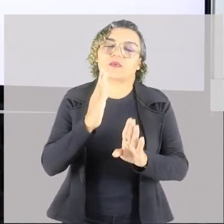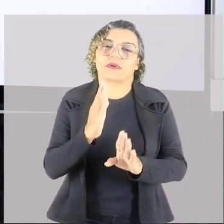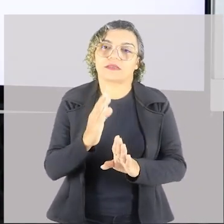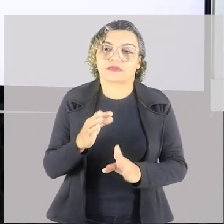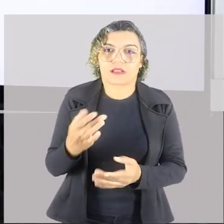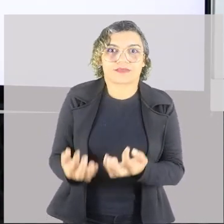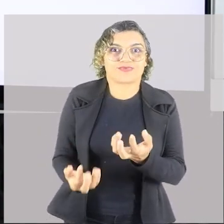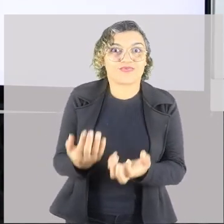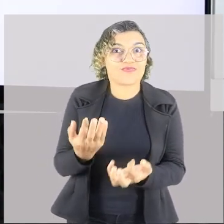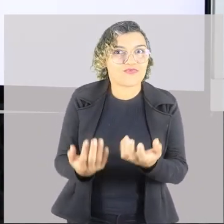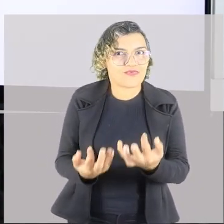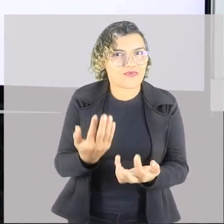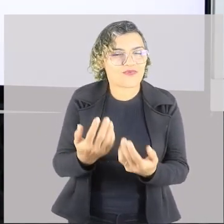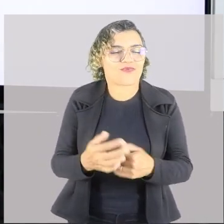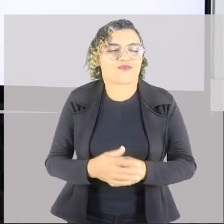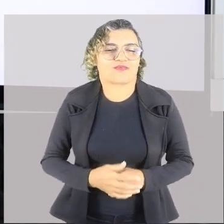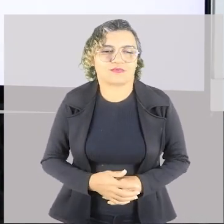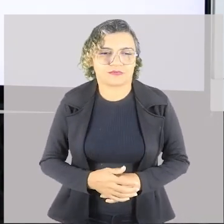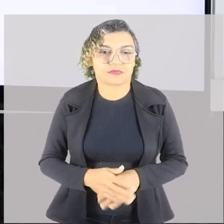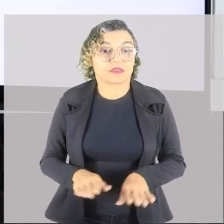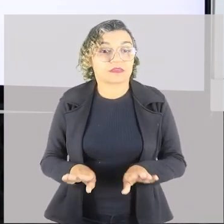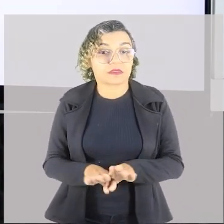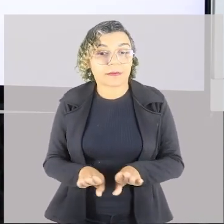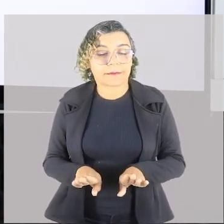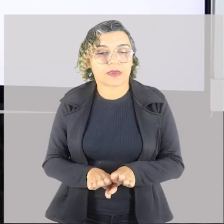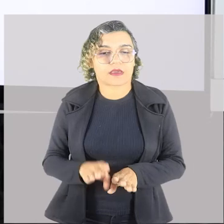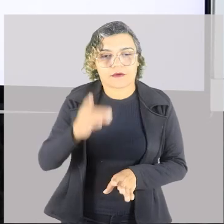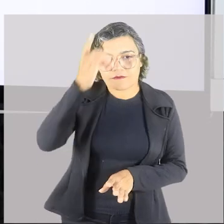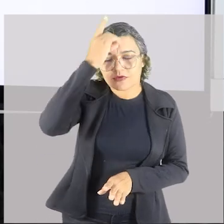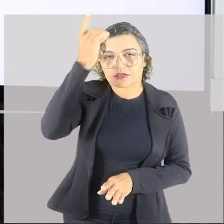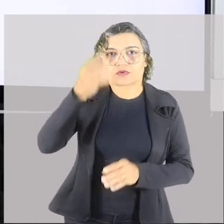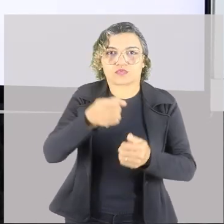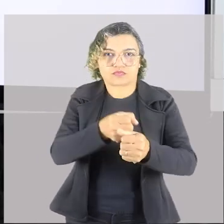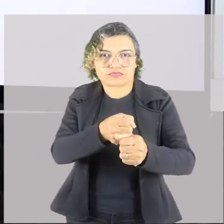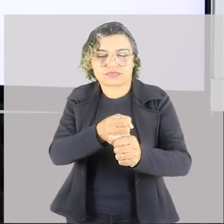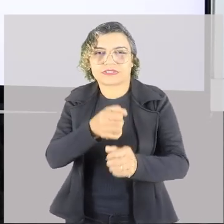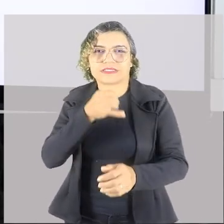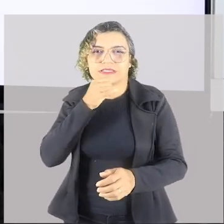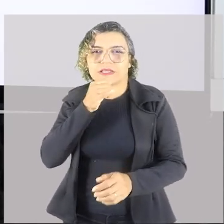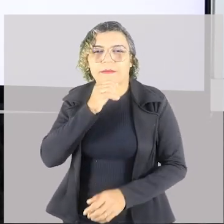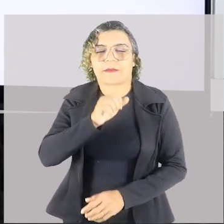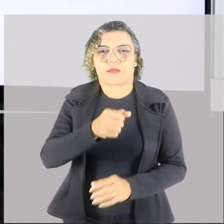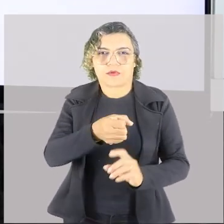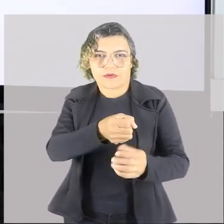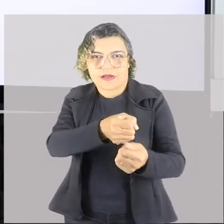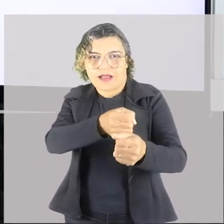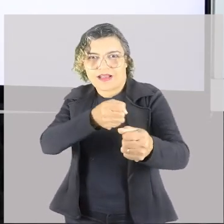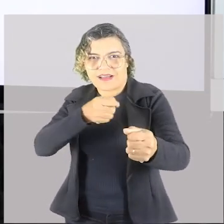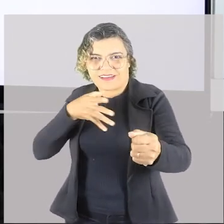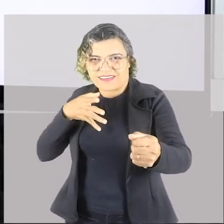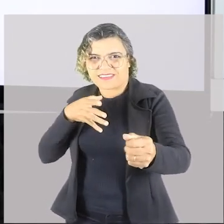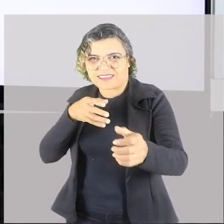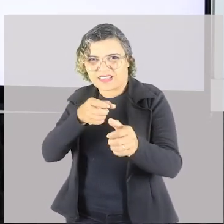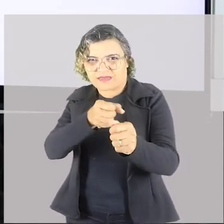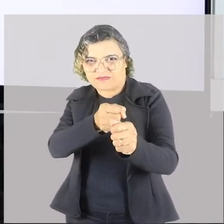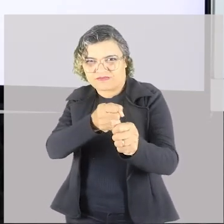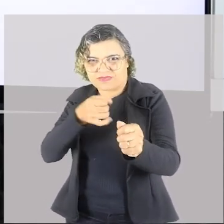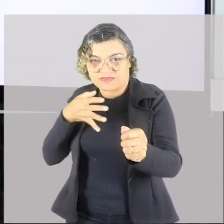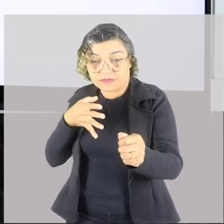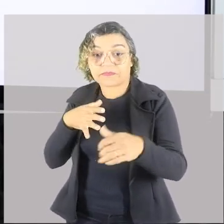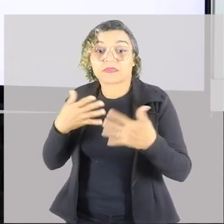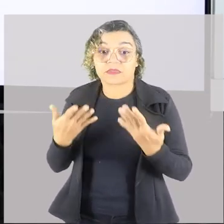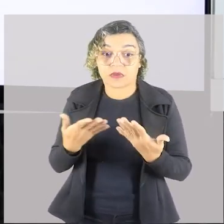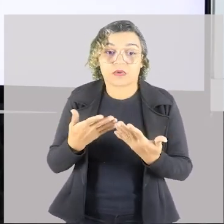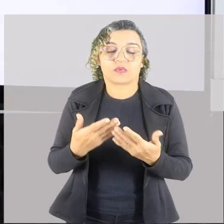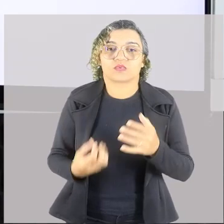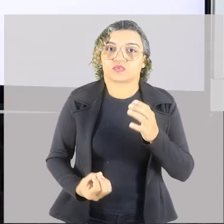fogo. E também a invenção do arco e flecha. Então, vamos lá. O surgimento da raça